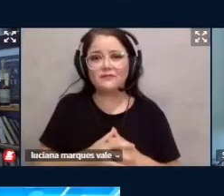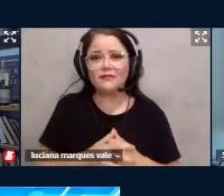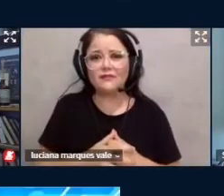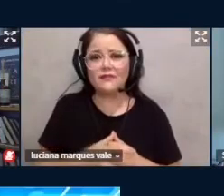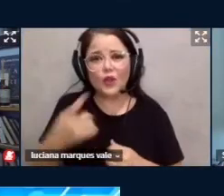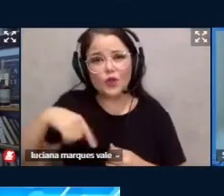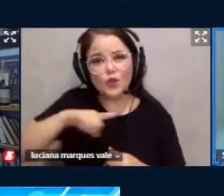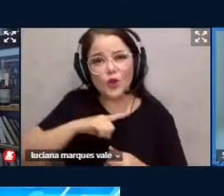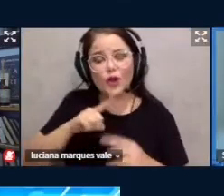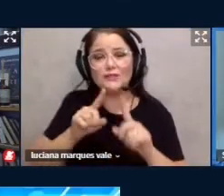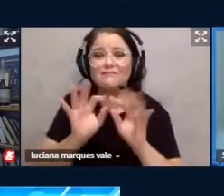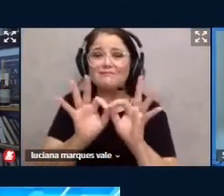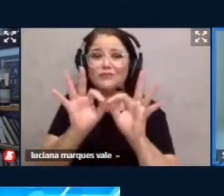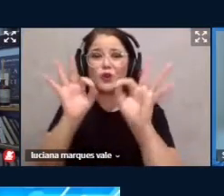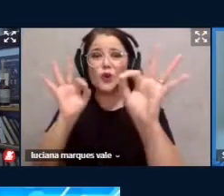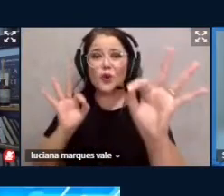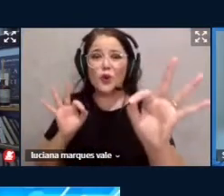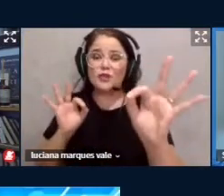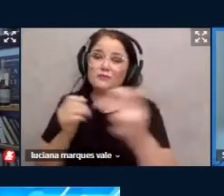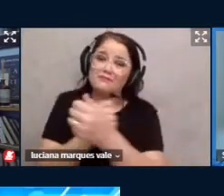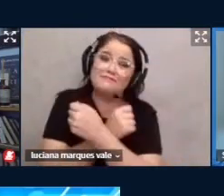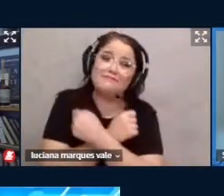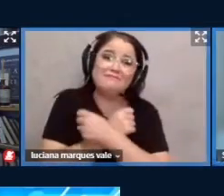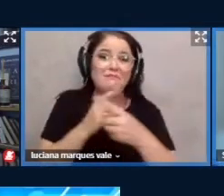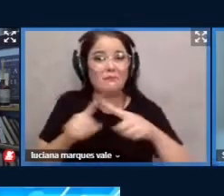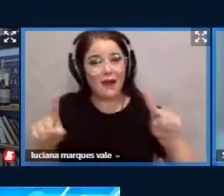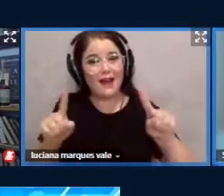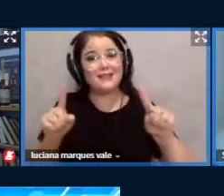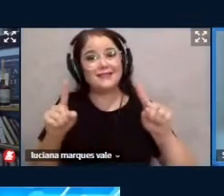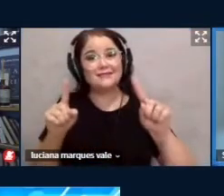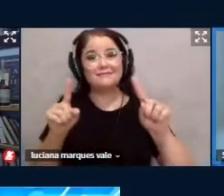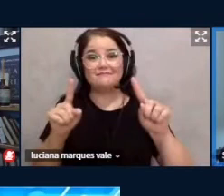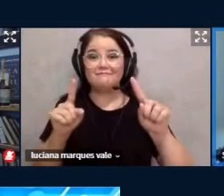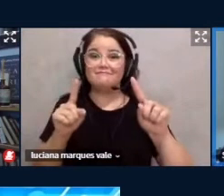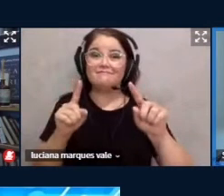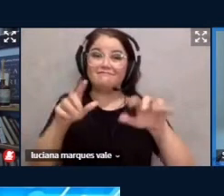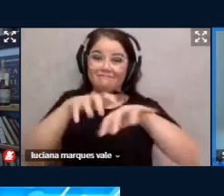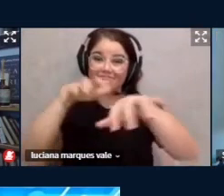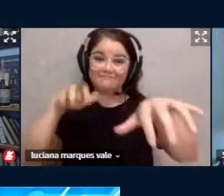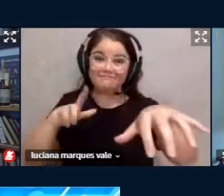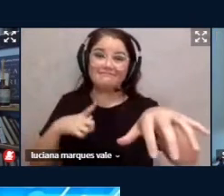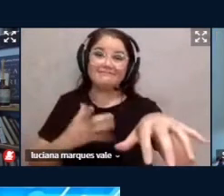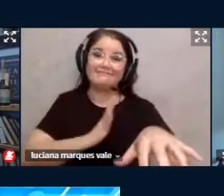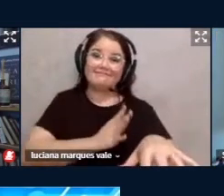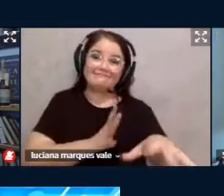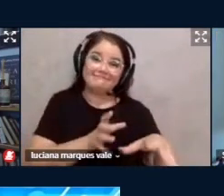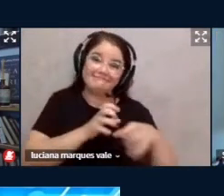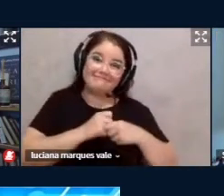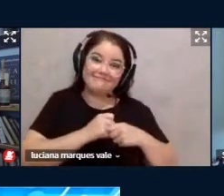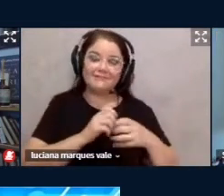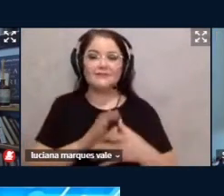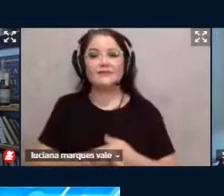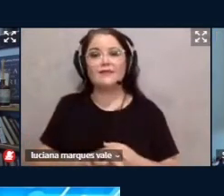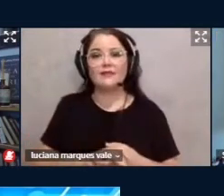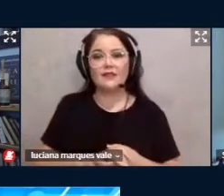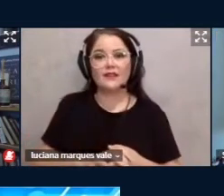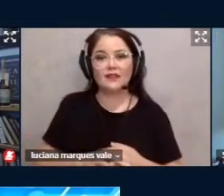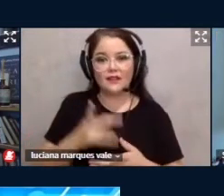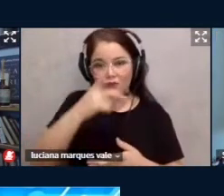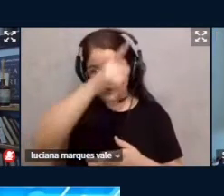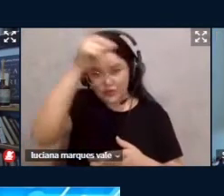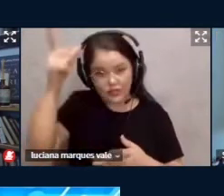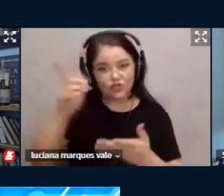Estamos longe para aquele abraço, mas não é? Está aqui no coração. Então, Luciana, querida, que já entrou,